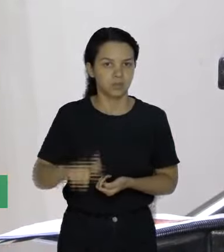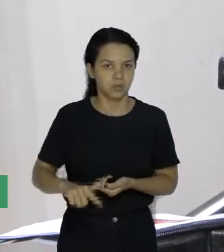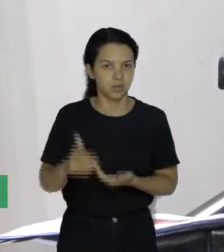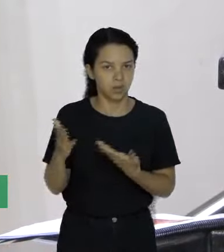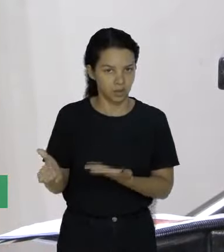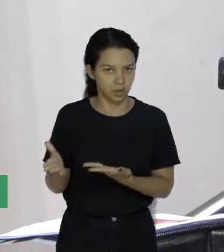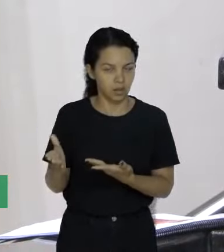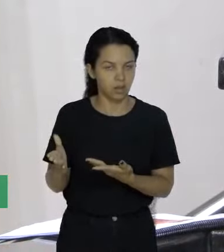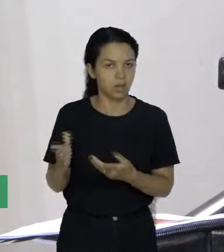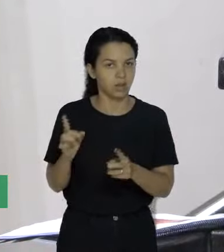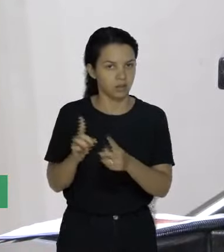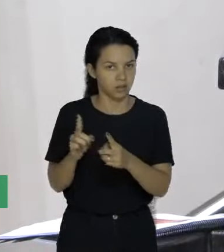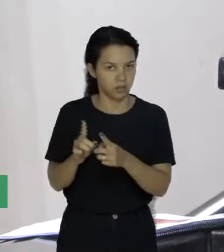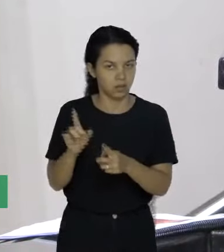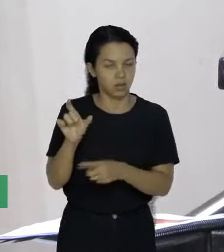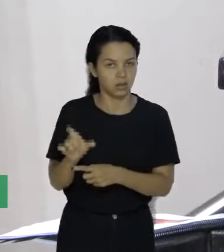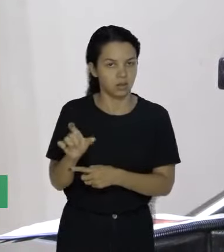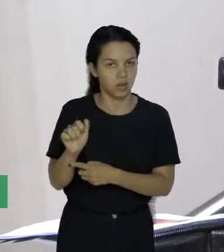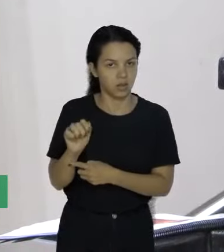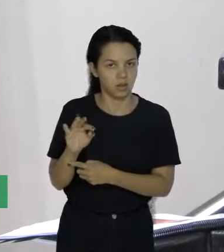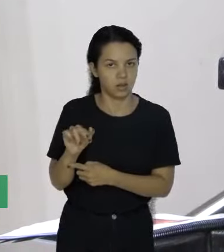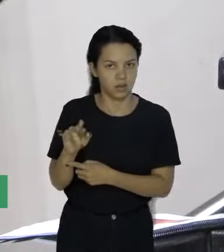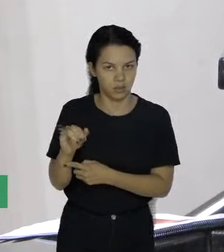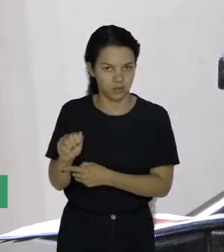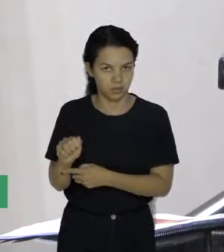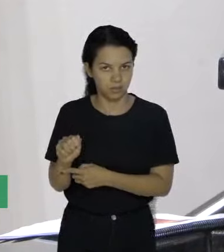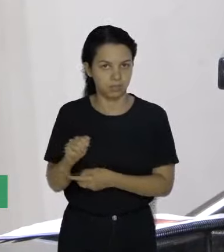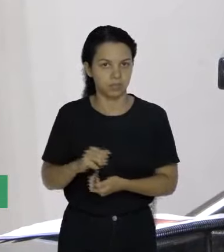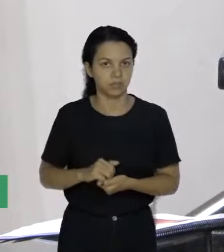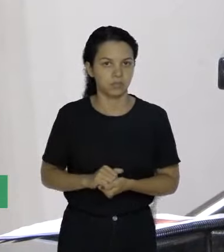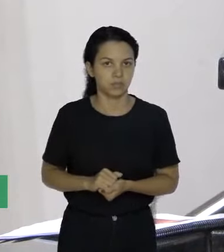Catarina evidentemente que